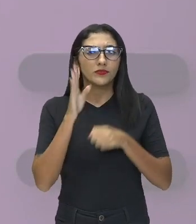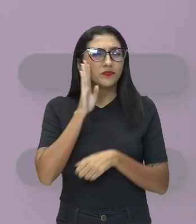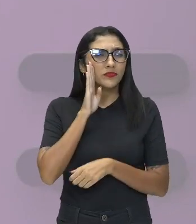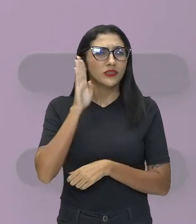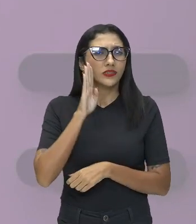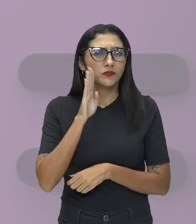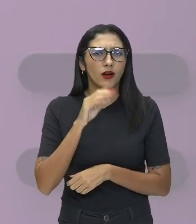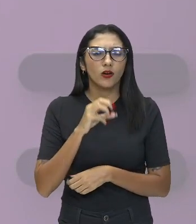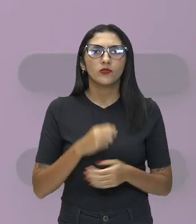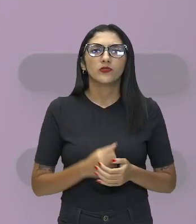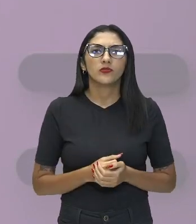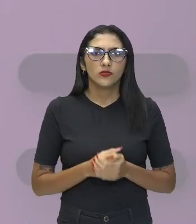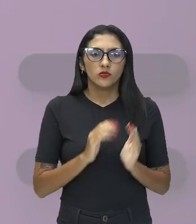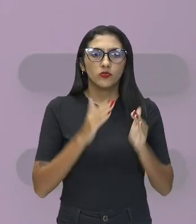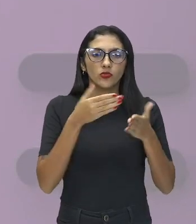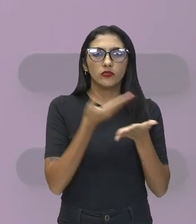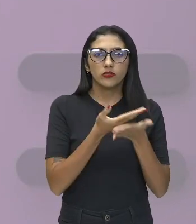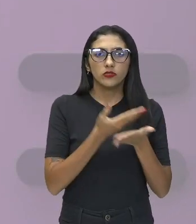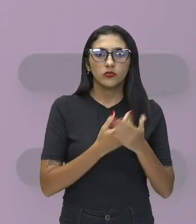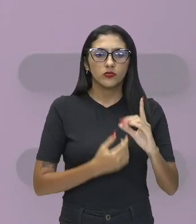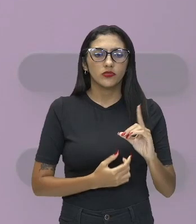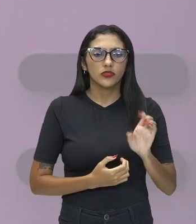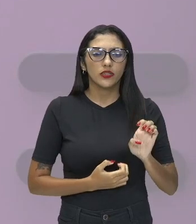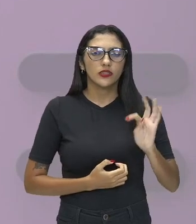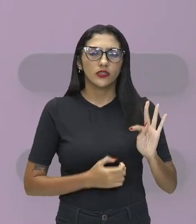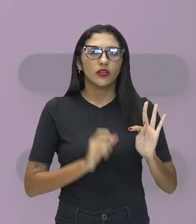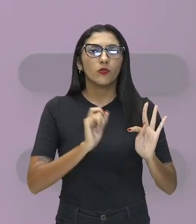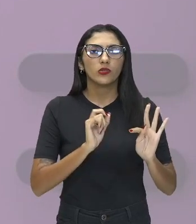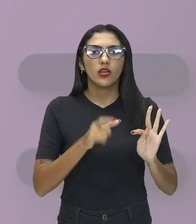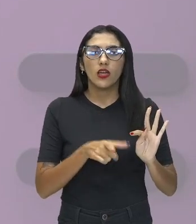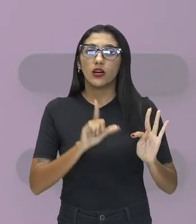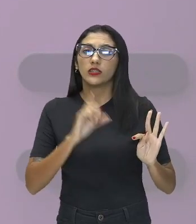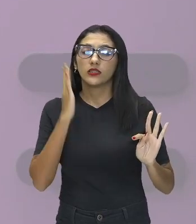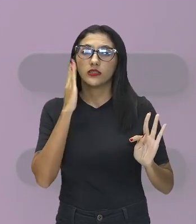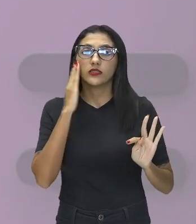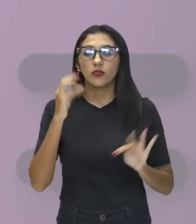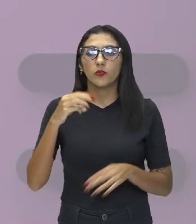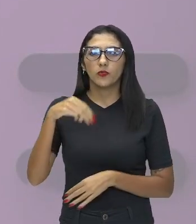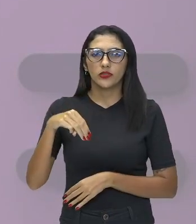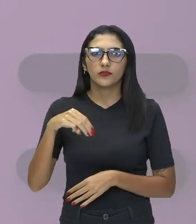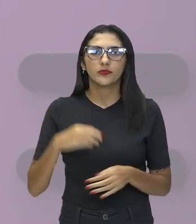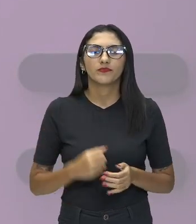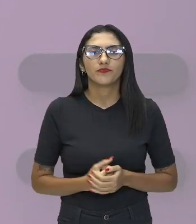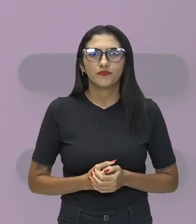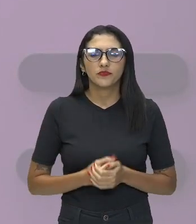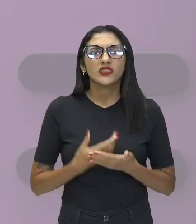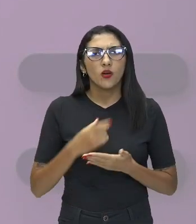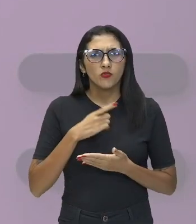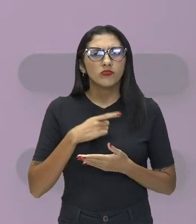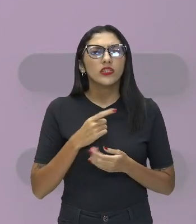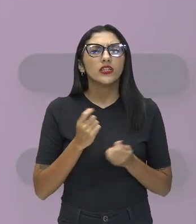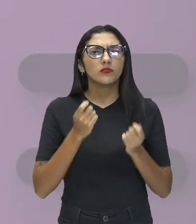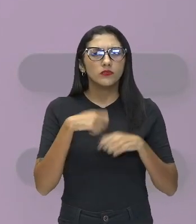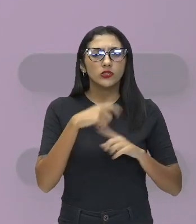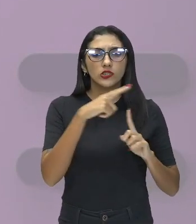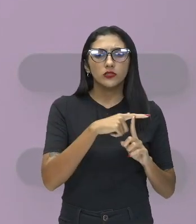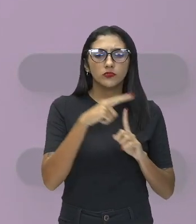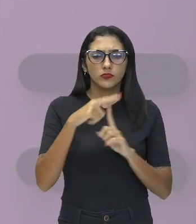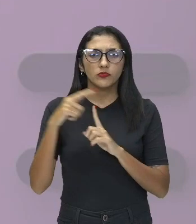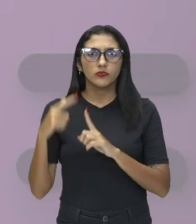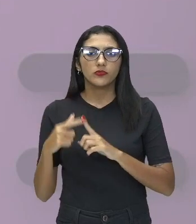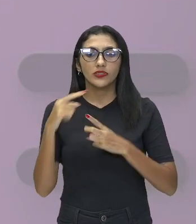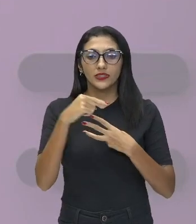as matrizes, tá? E aí nós temos determinantes de primeira, segunda e terceira ordem, que é o que nós vamos